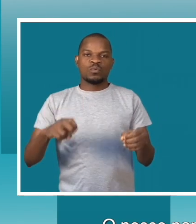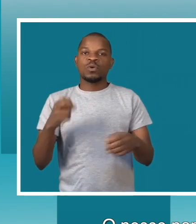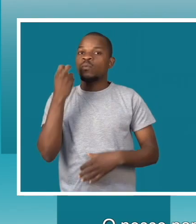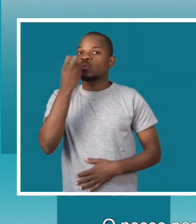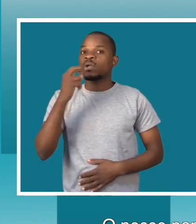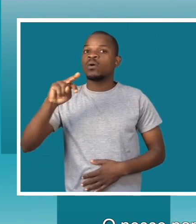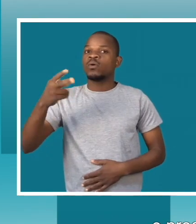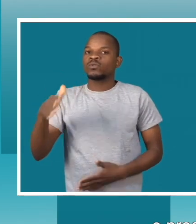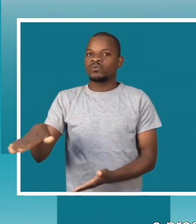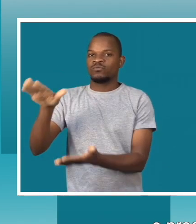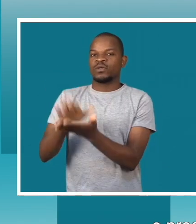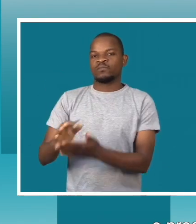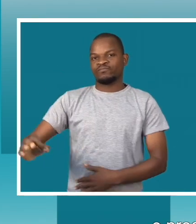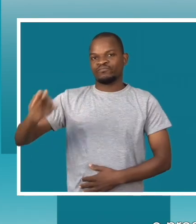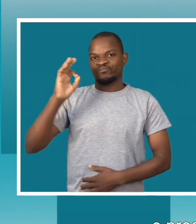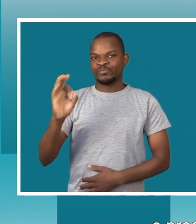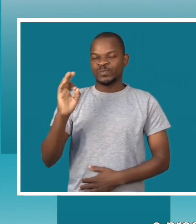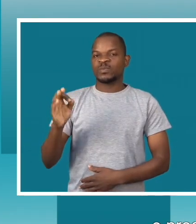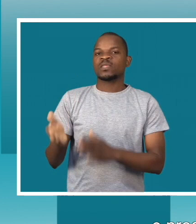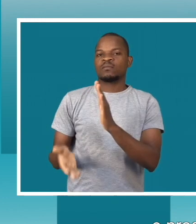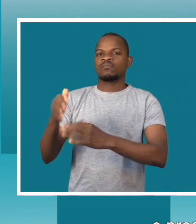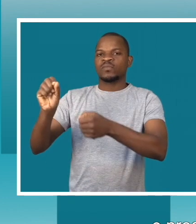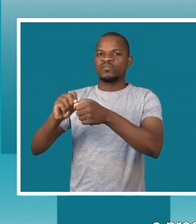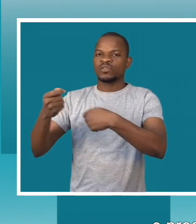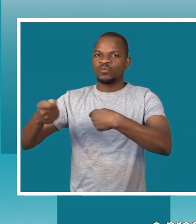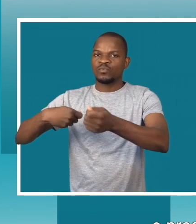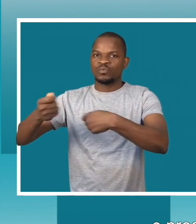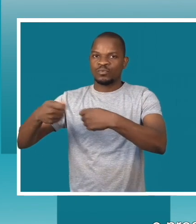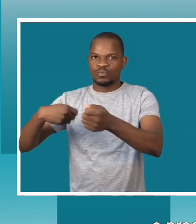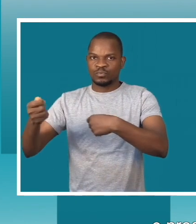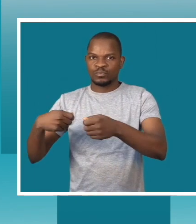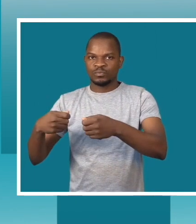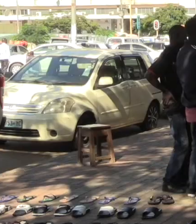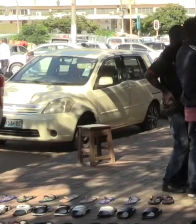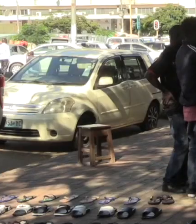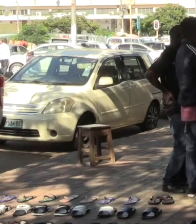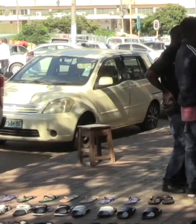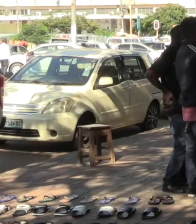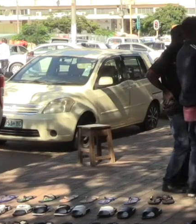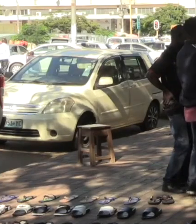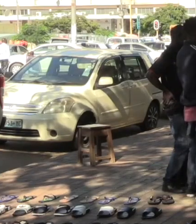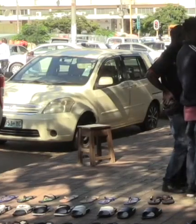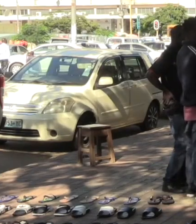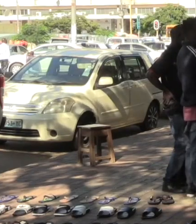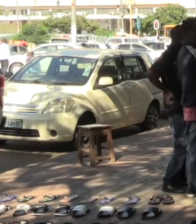do passeio, procurar um sítio com condições melhor para poder praticar essa venda.